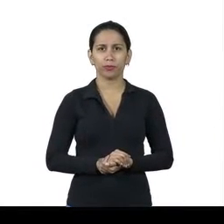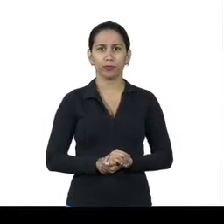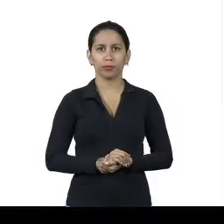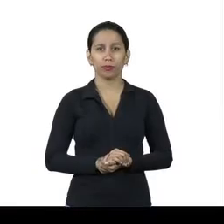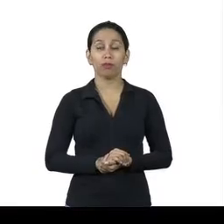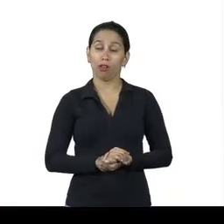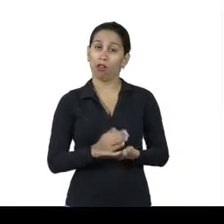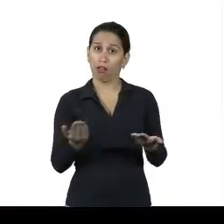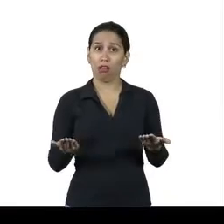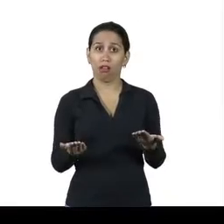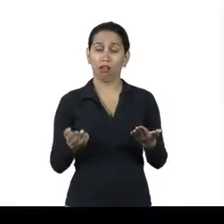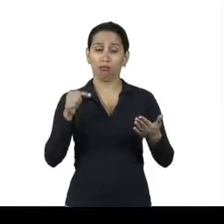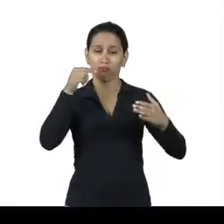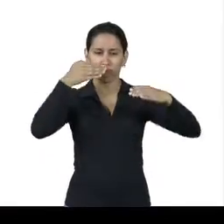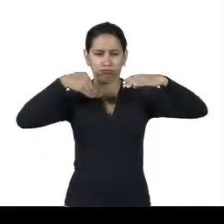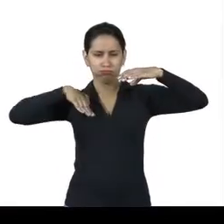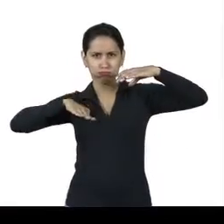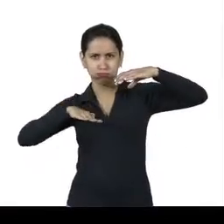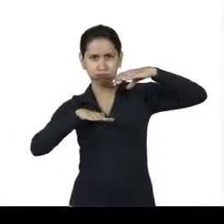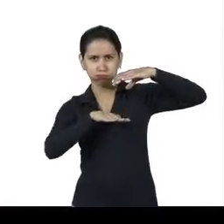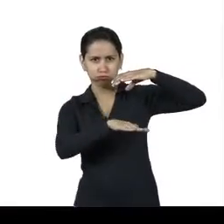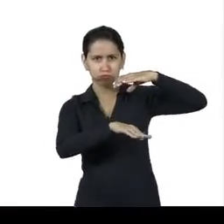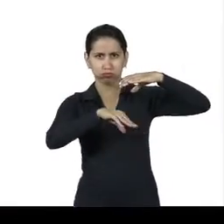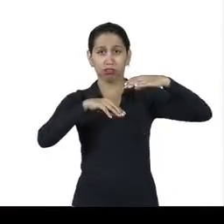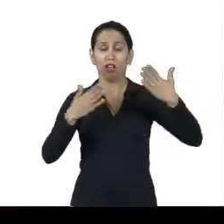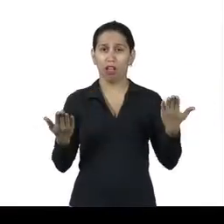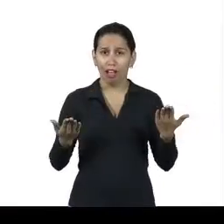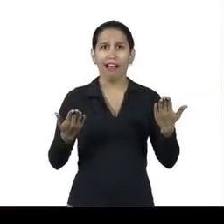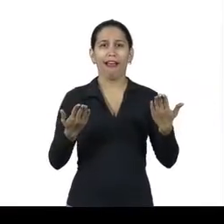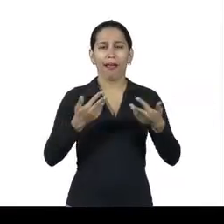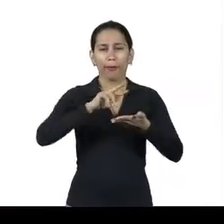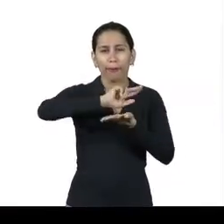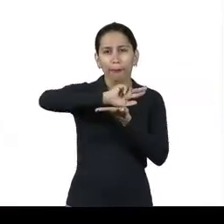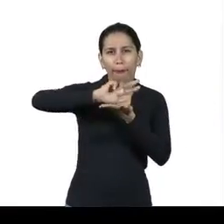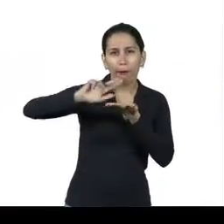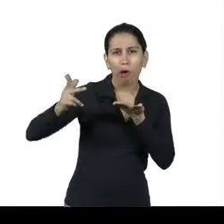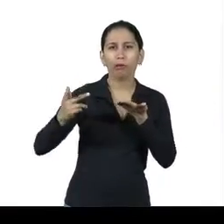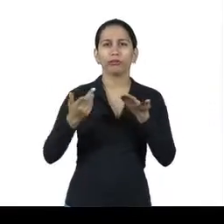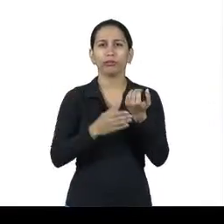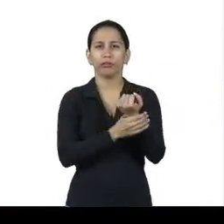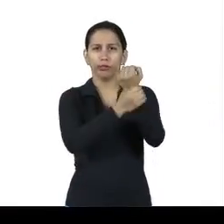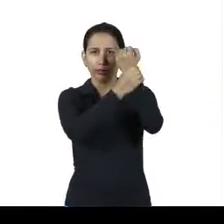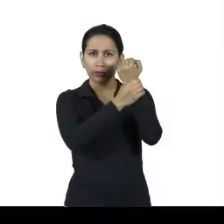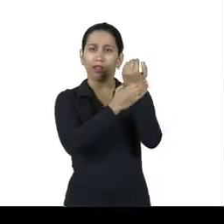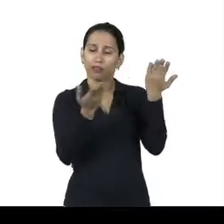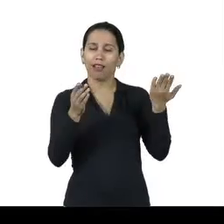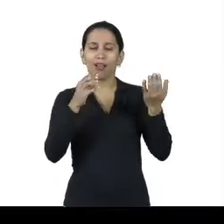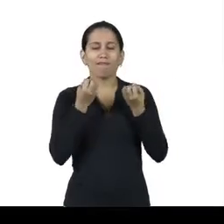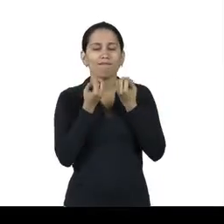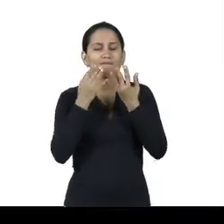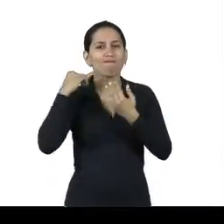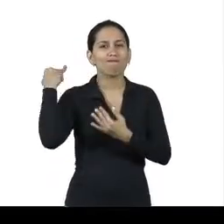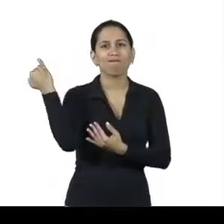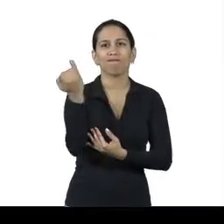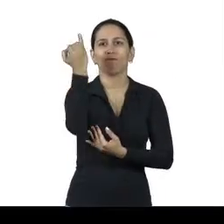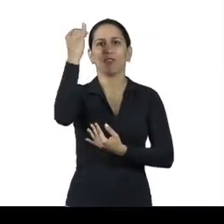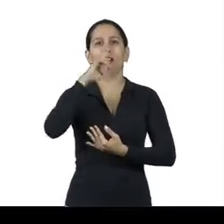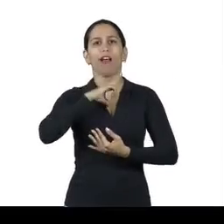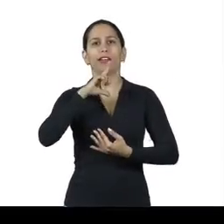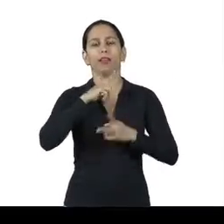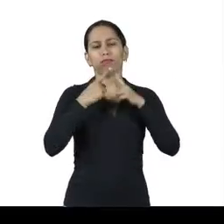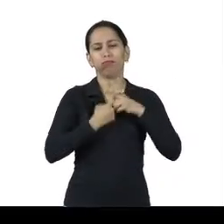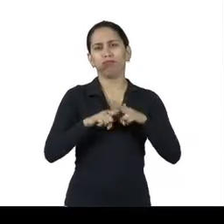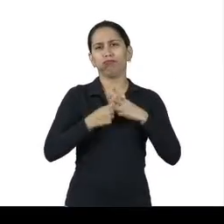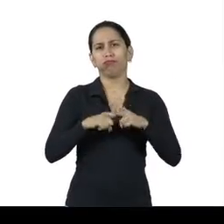Numa mineradora, os dispositivos de segurança e a manutenção constante são fundamentais para o bom funcionamento das máquinas e